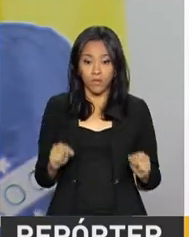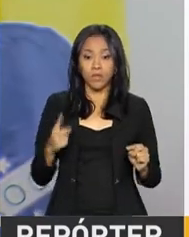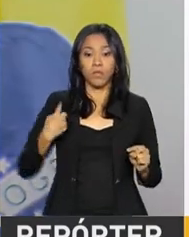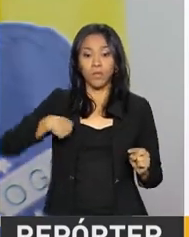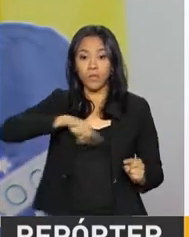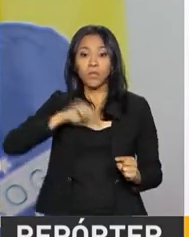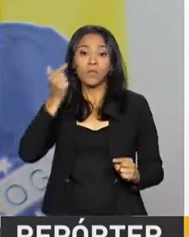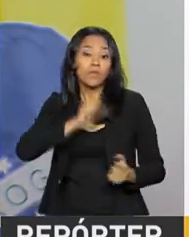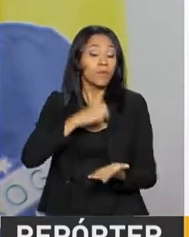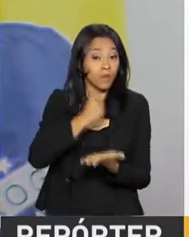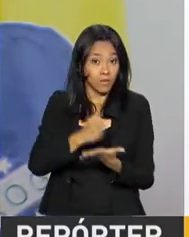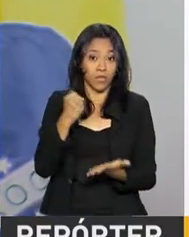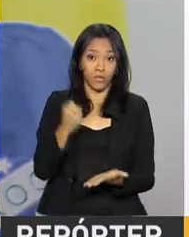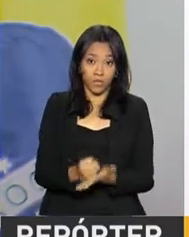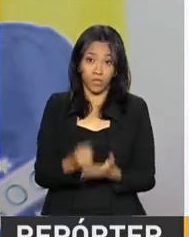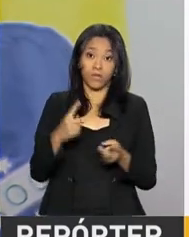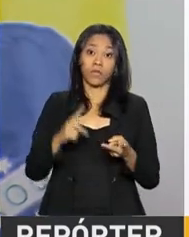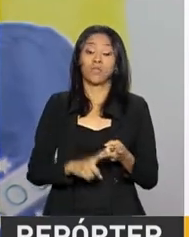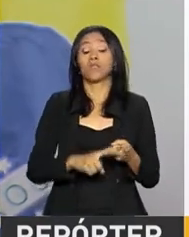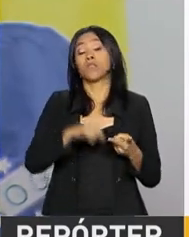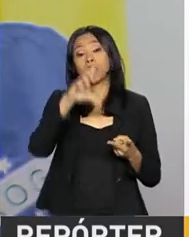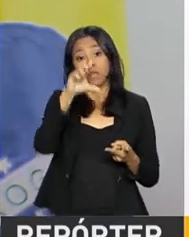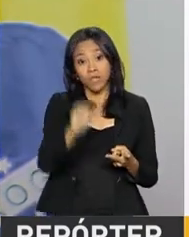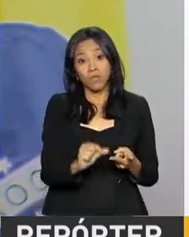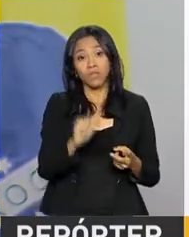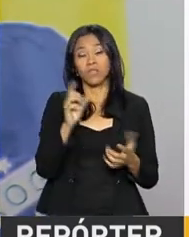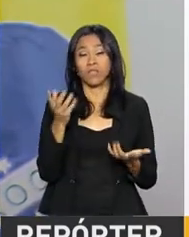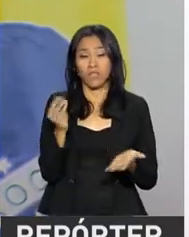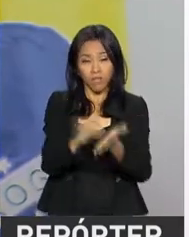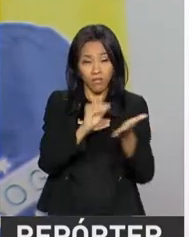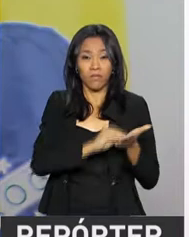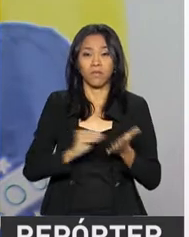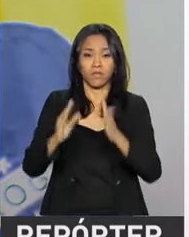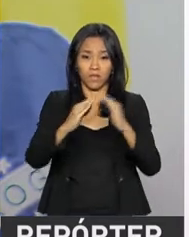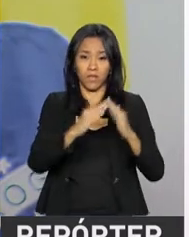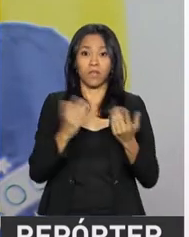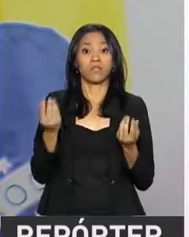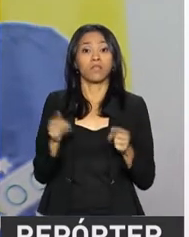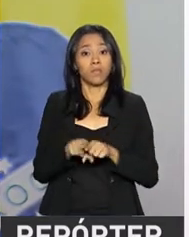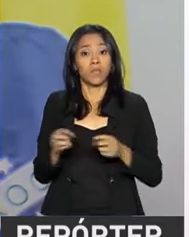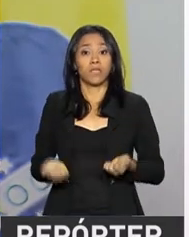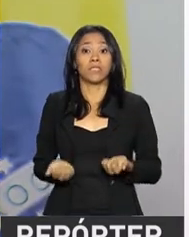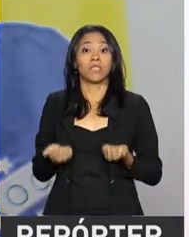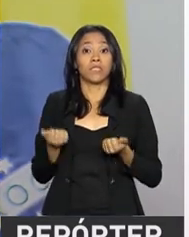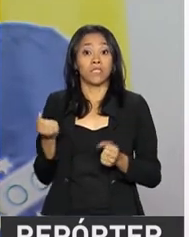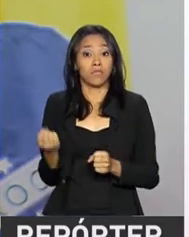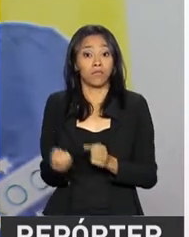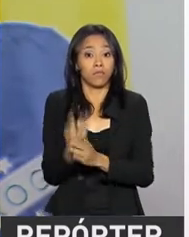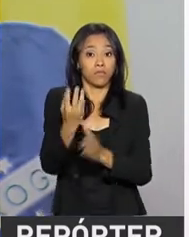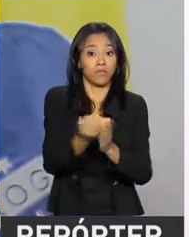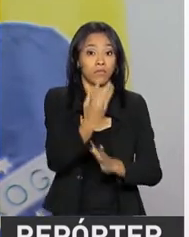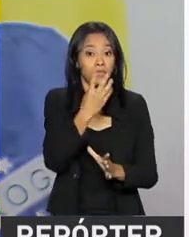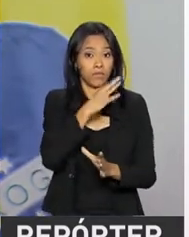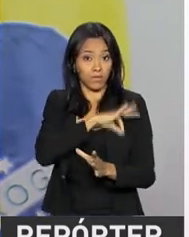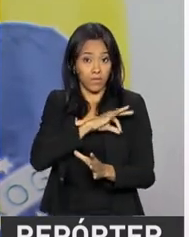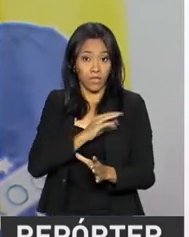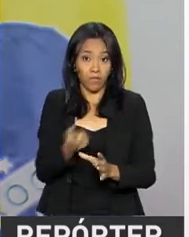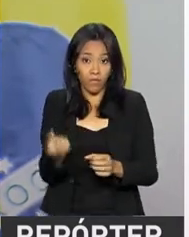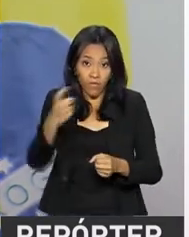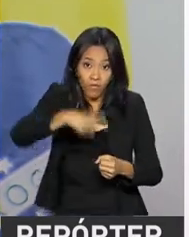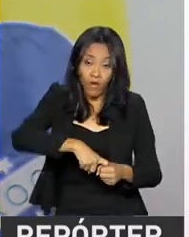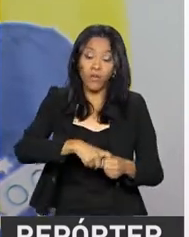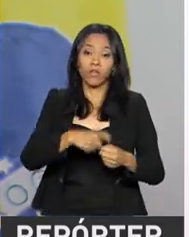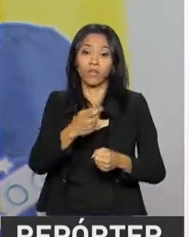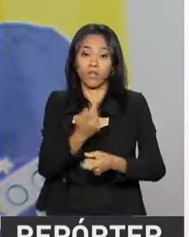reduzir o défice habitacional gerar emprego promover renda e fundamentalmente críticos volte a nossa economia a um